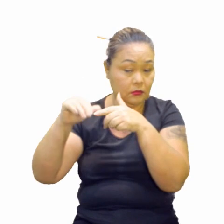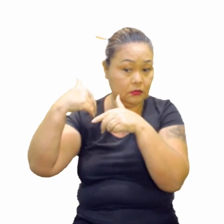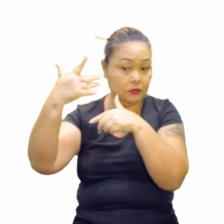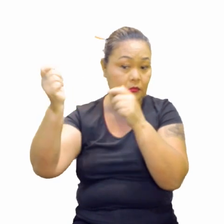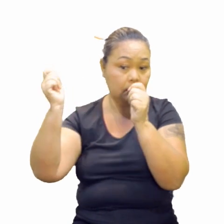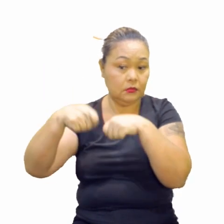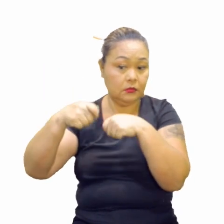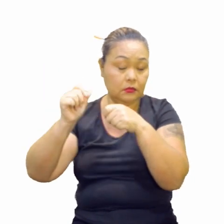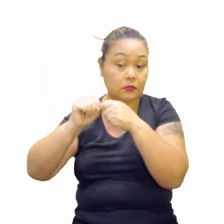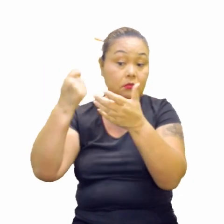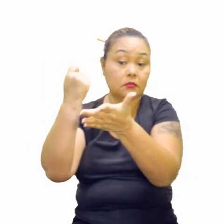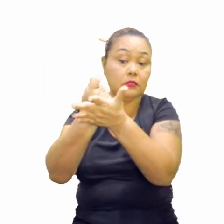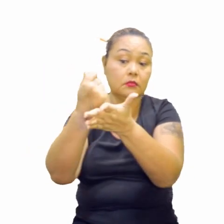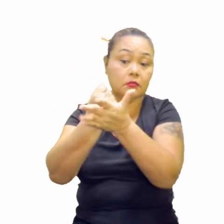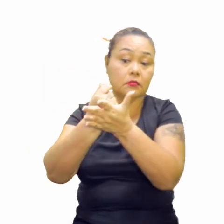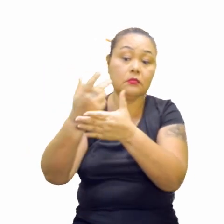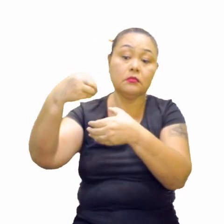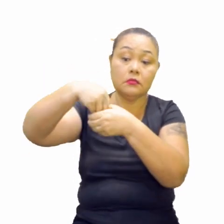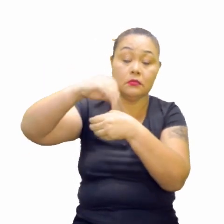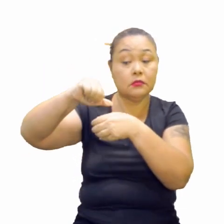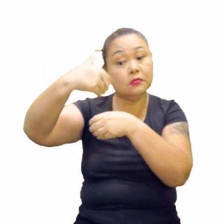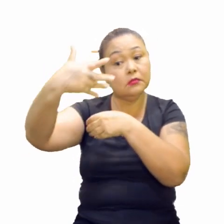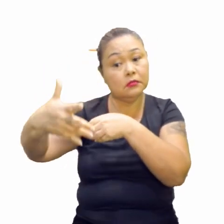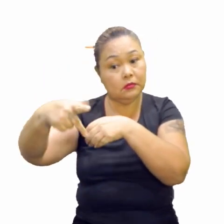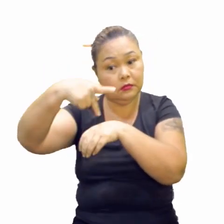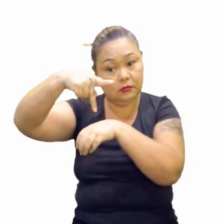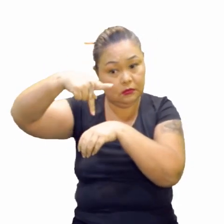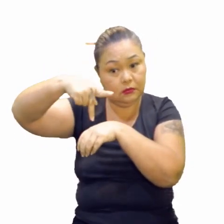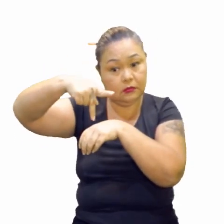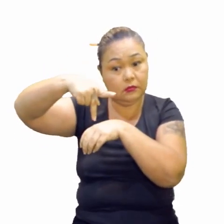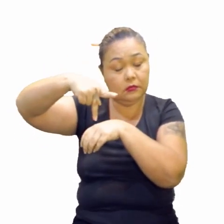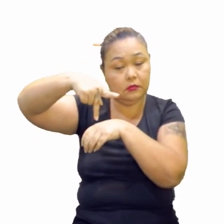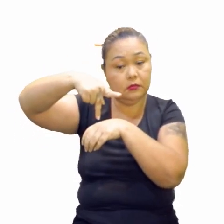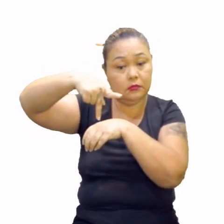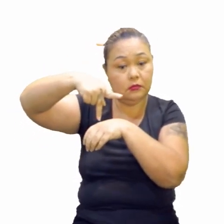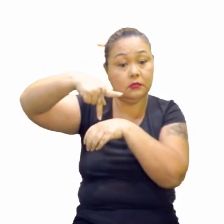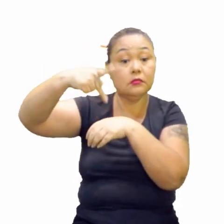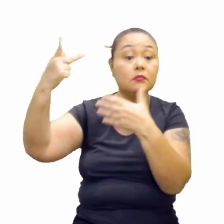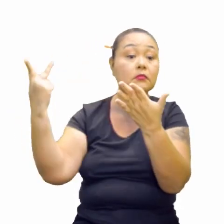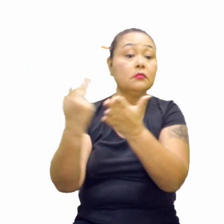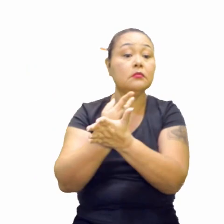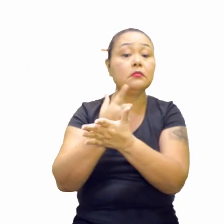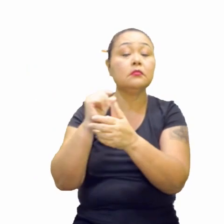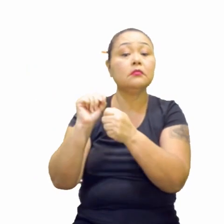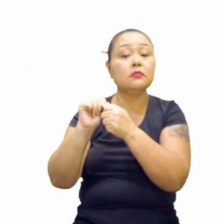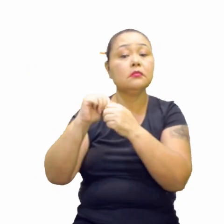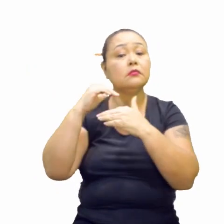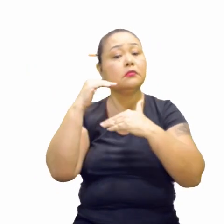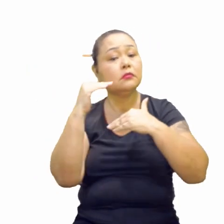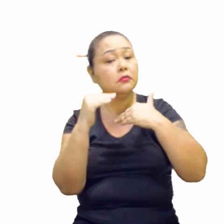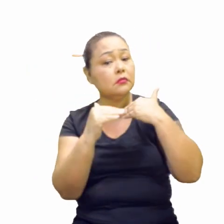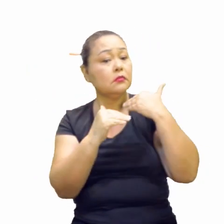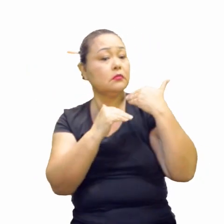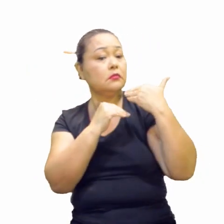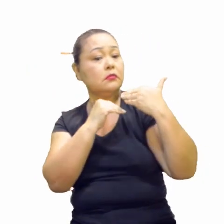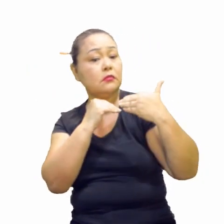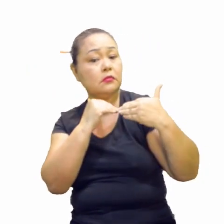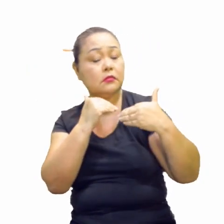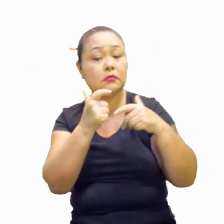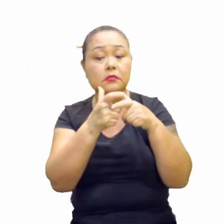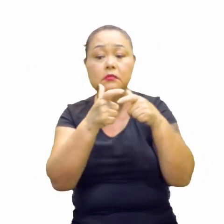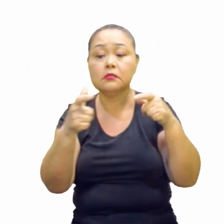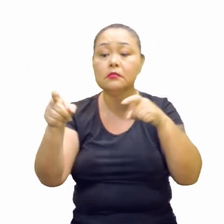dos mercados interno e externo. Ocorreu então uma gradativa superprodução de mercadorias,